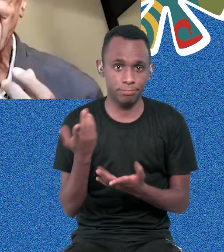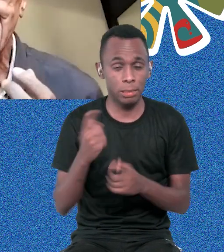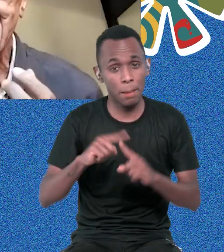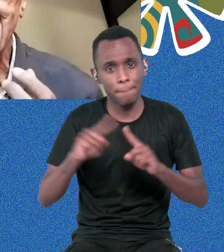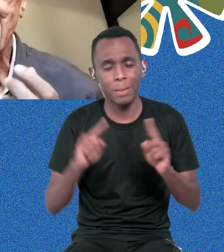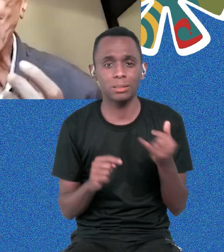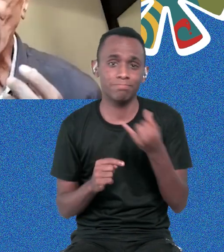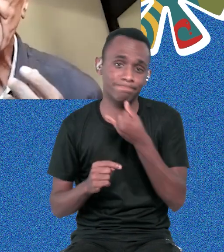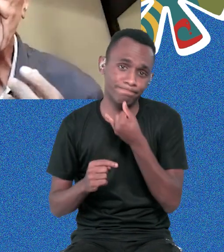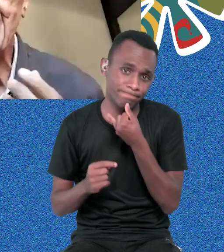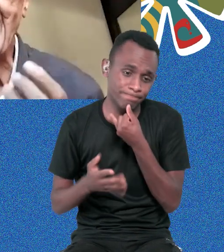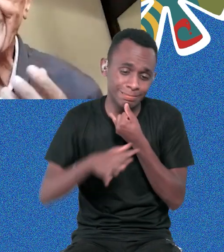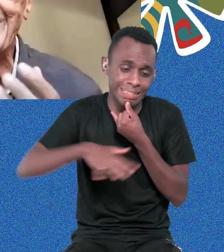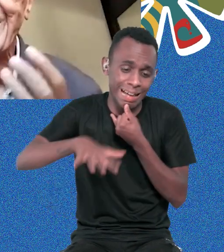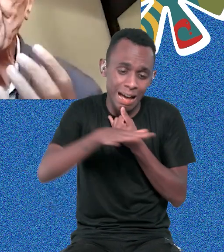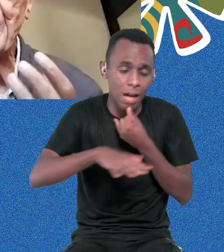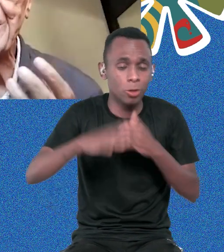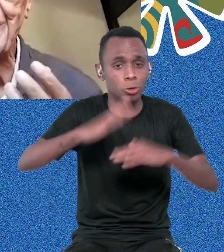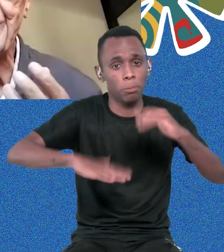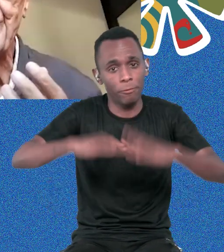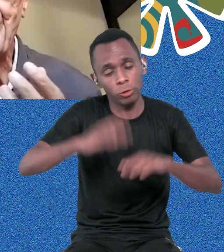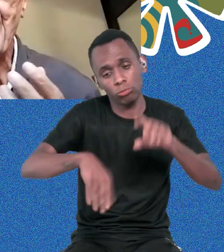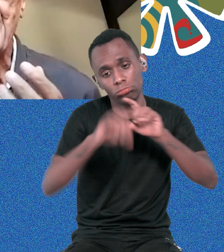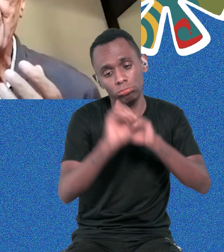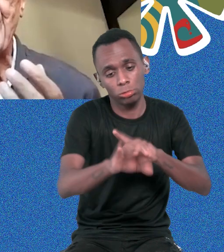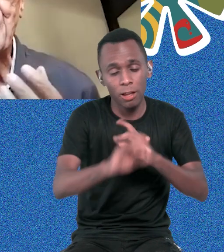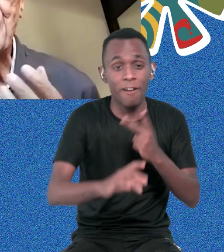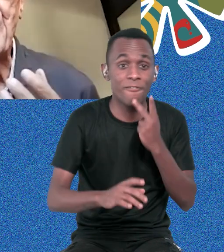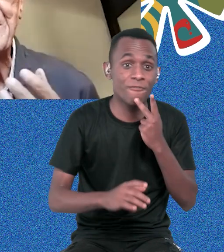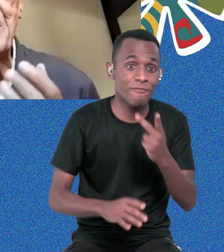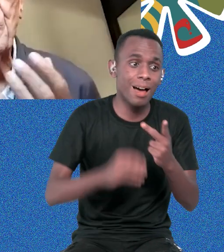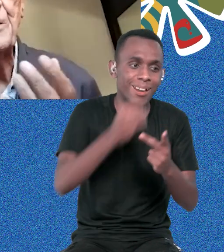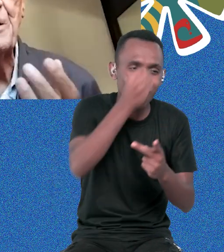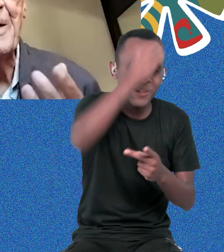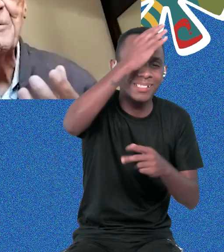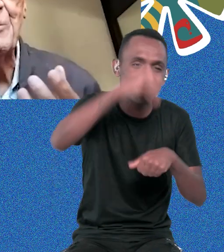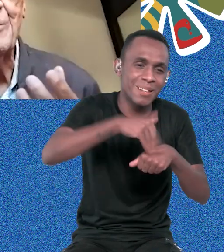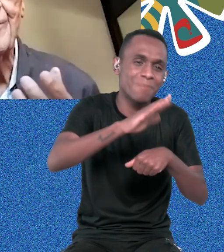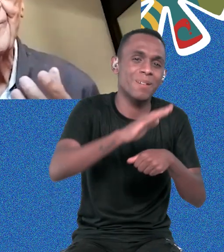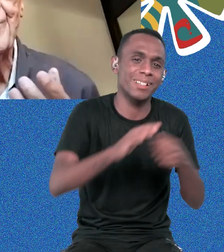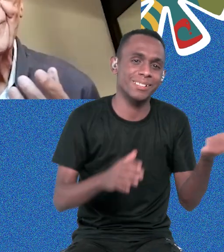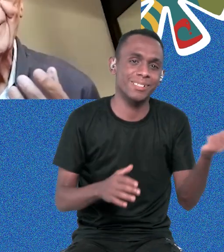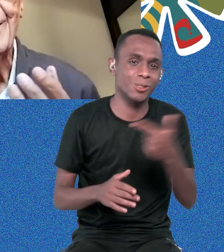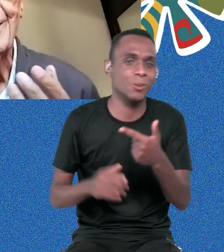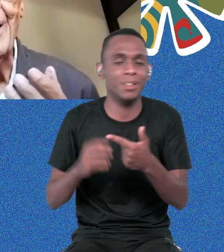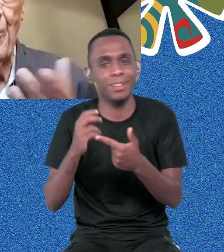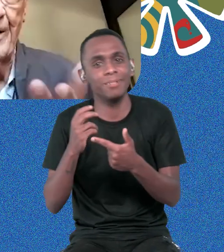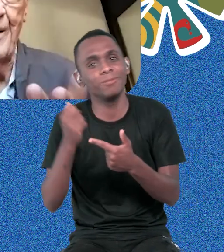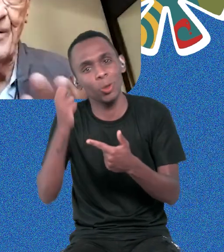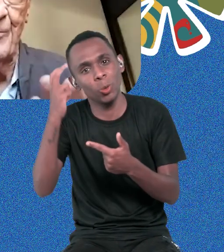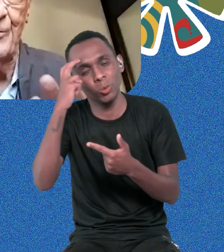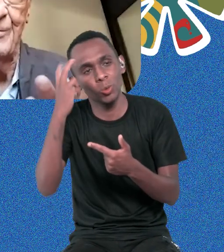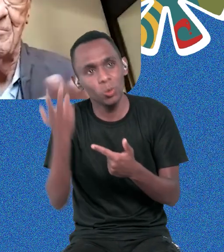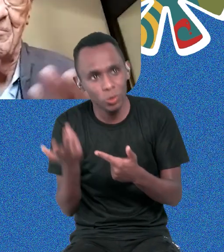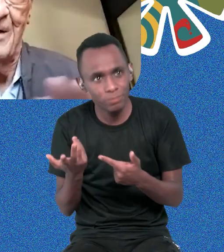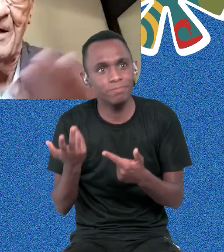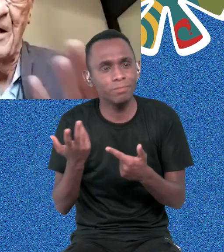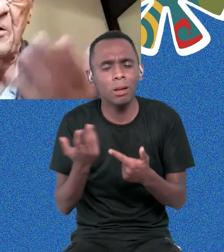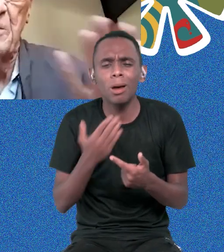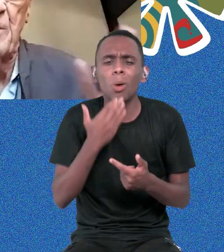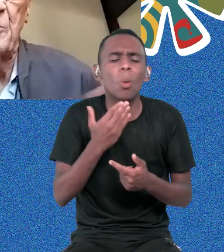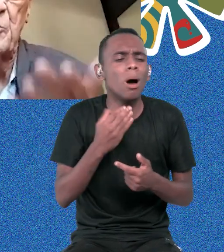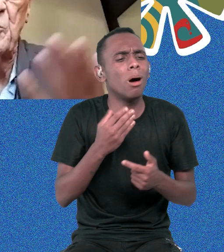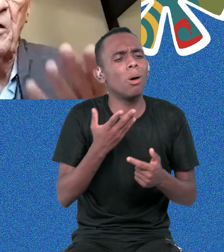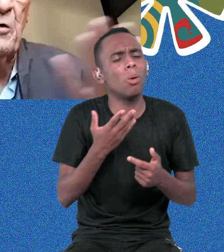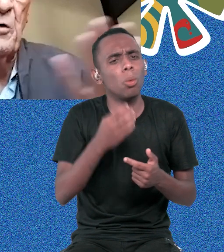Infelizmente, nós, na área da educação, falamos mais de conhecimento, e agora já vimos, e